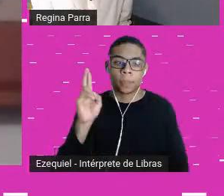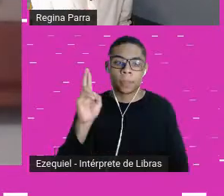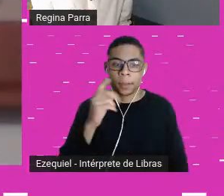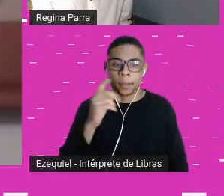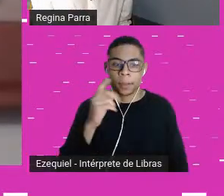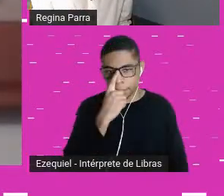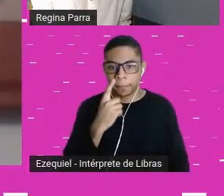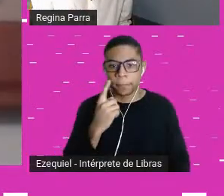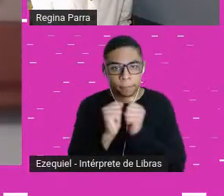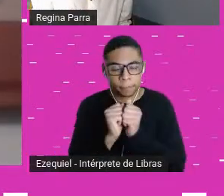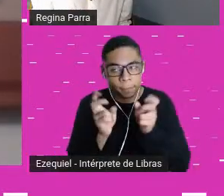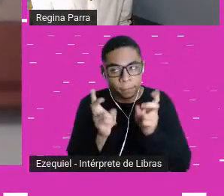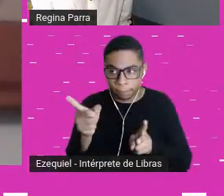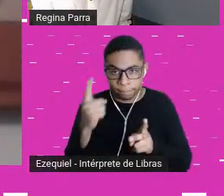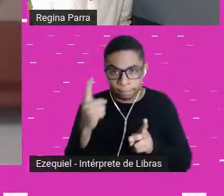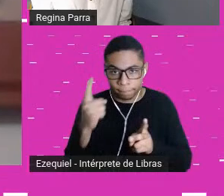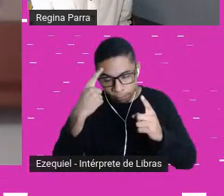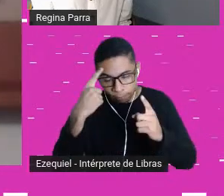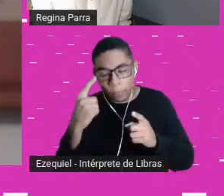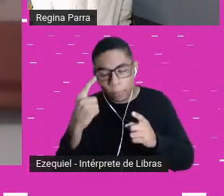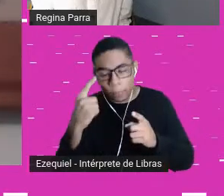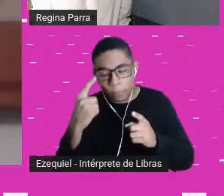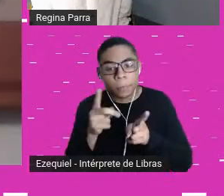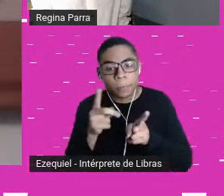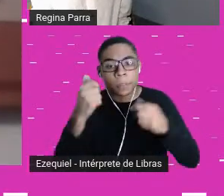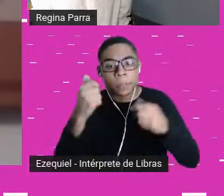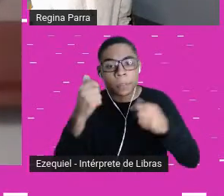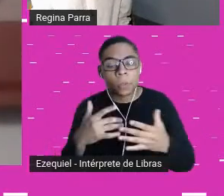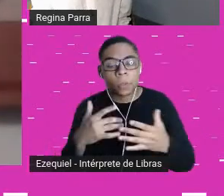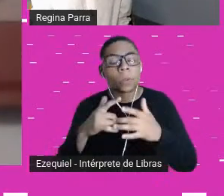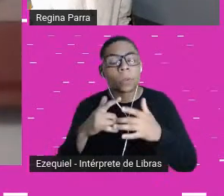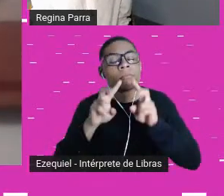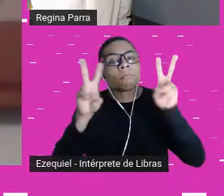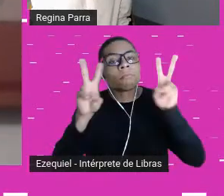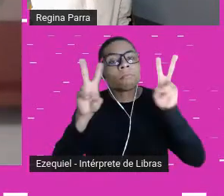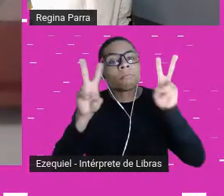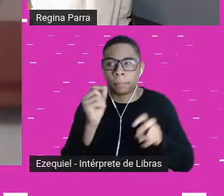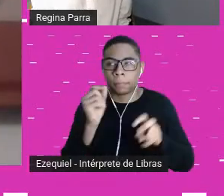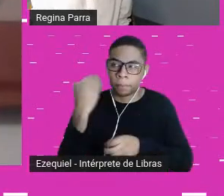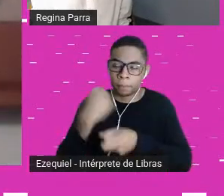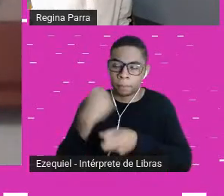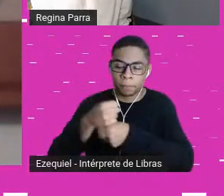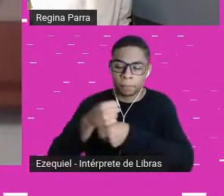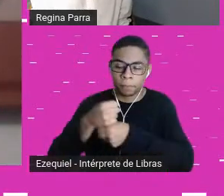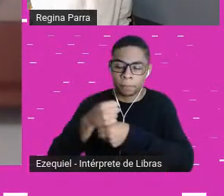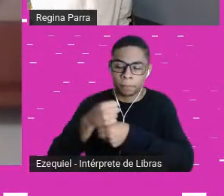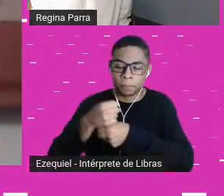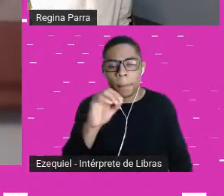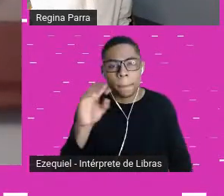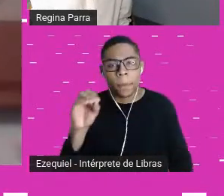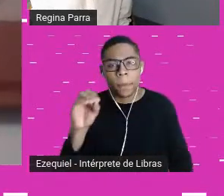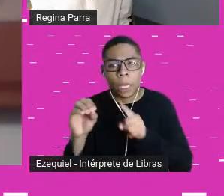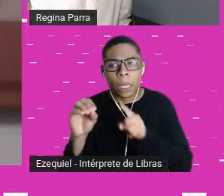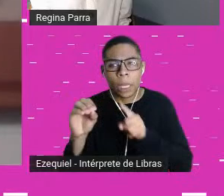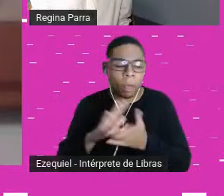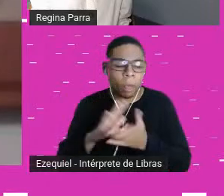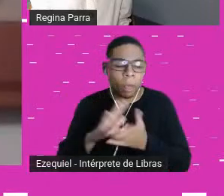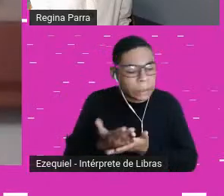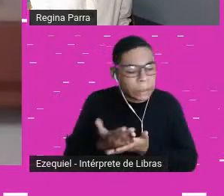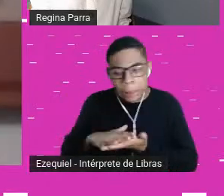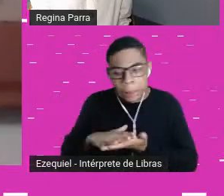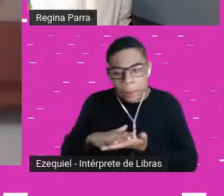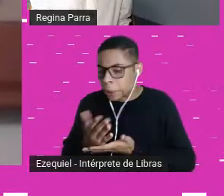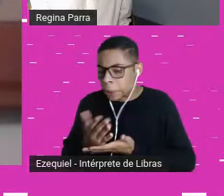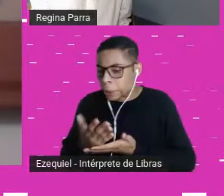que acho que lá em 2000 ali ele já estava incomodado e já se questionando e entendendo como é que isso se transformava em